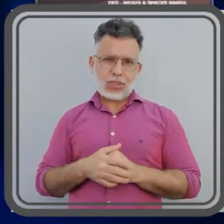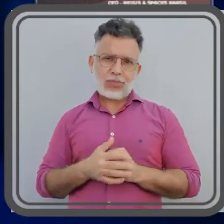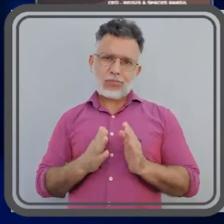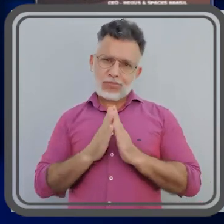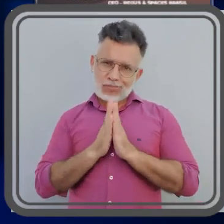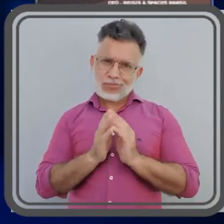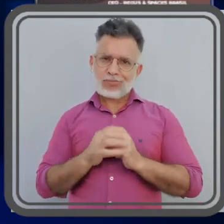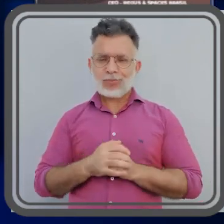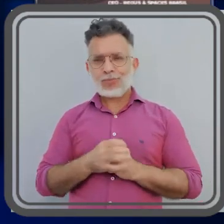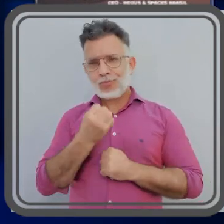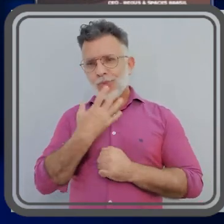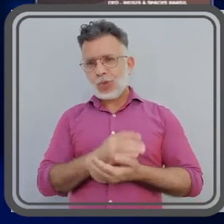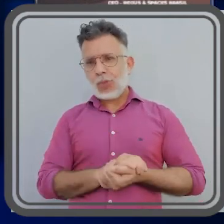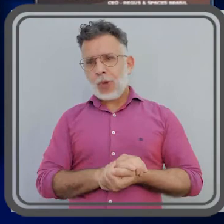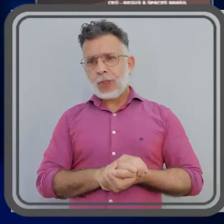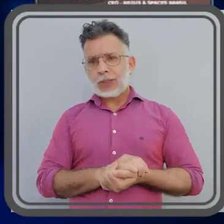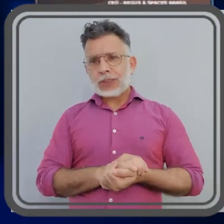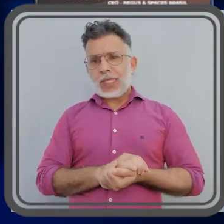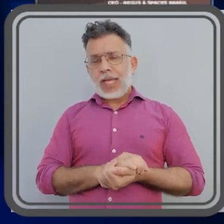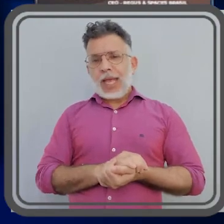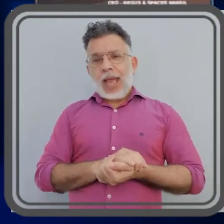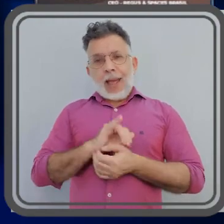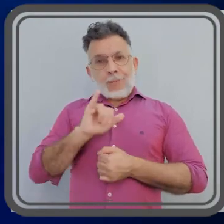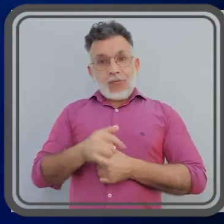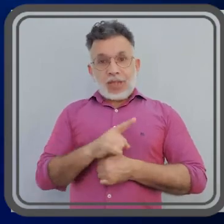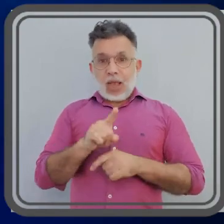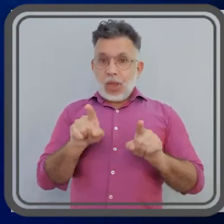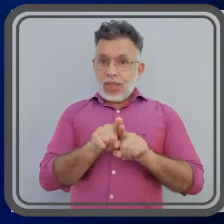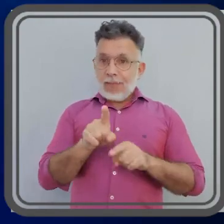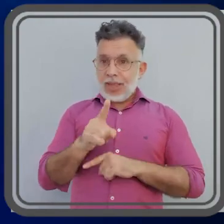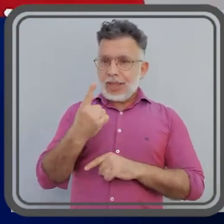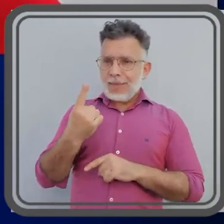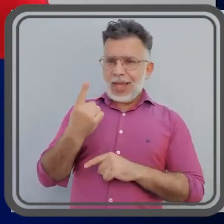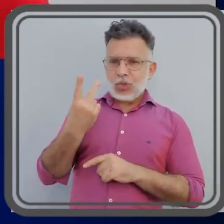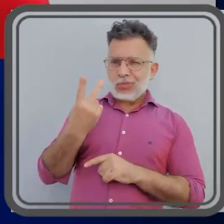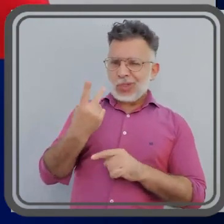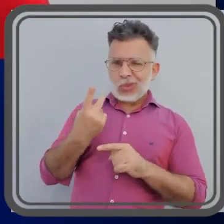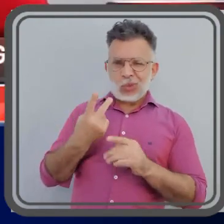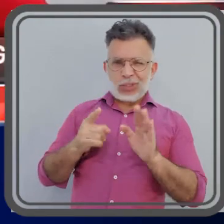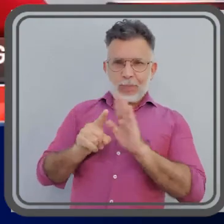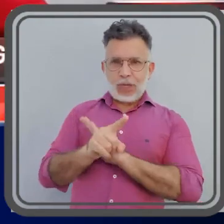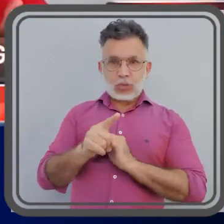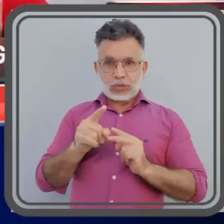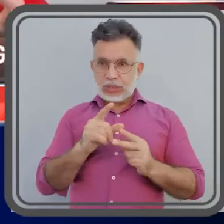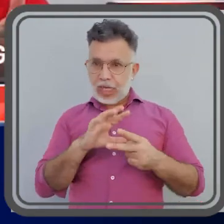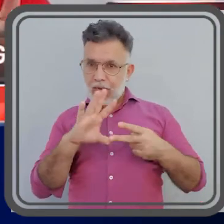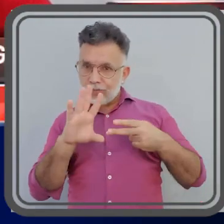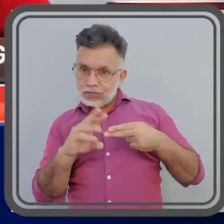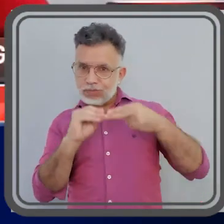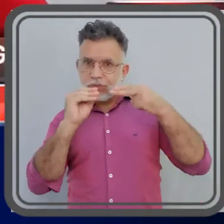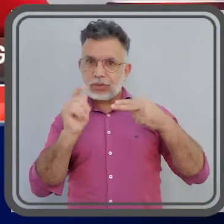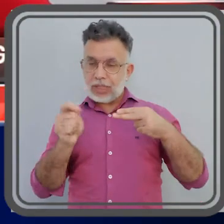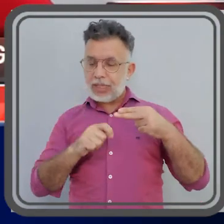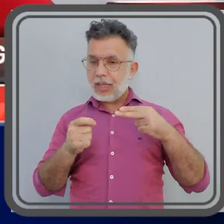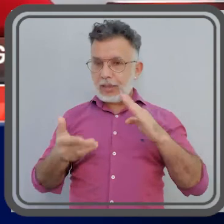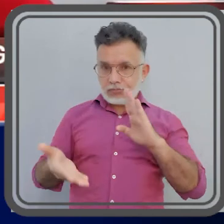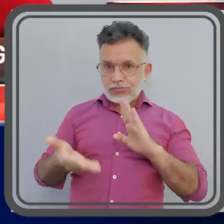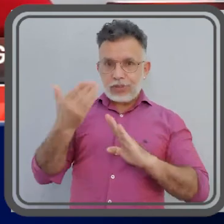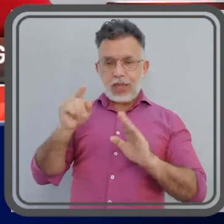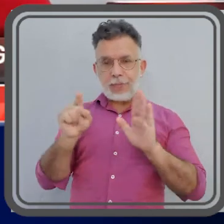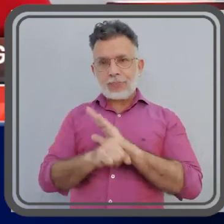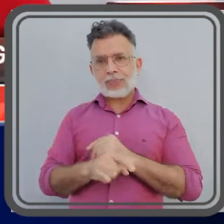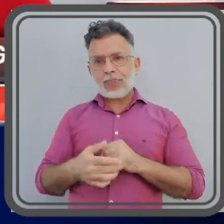Muito bom. Tiagão, pegando agora o gancho aqui de mais umas duas perguntinhas que a gente tem aqui, vou tentar dar uma potencializada na